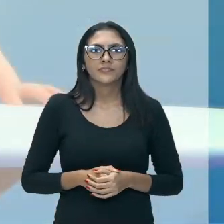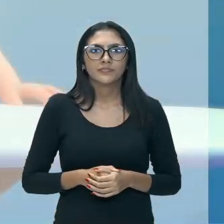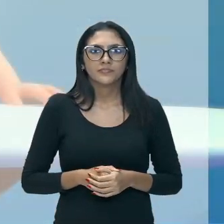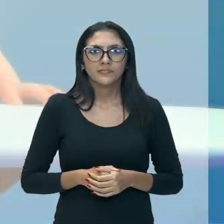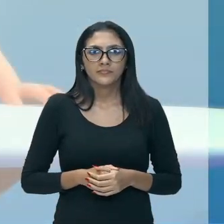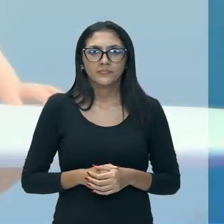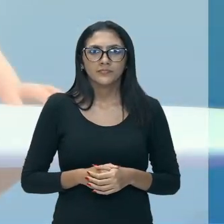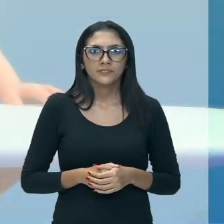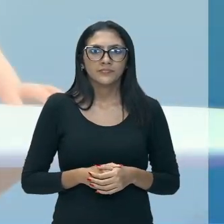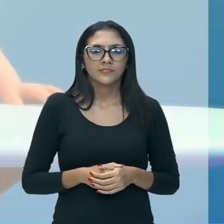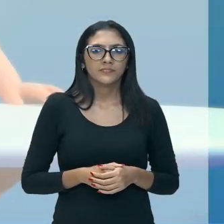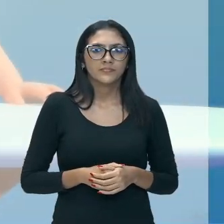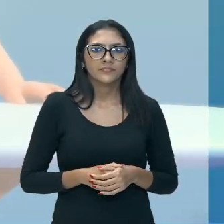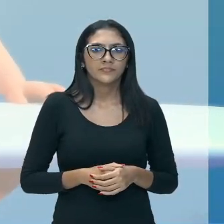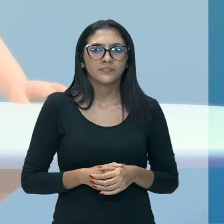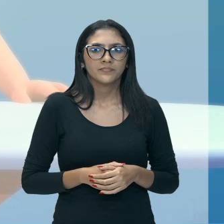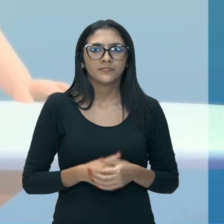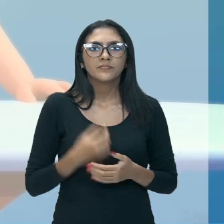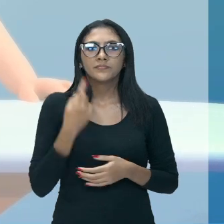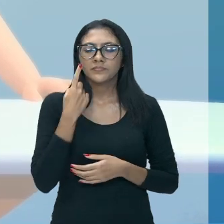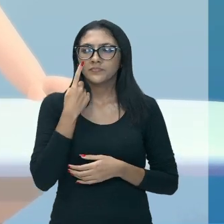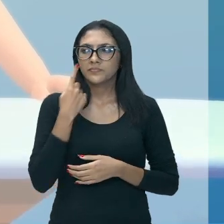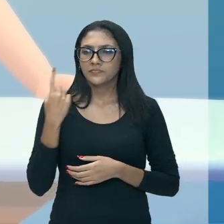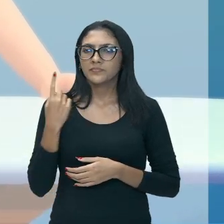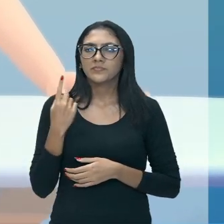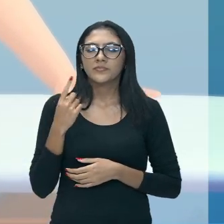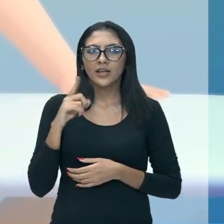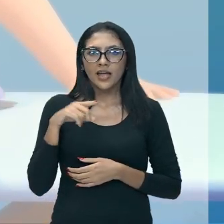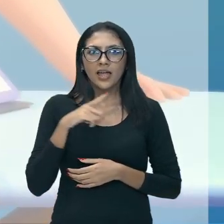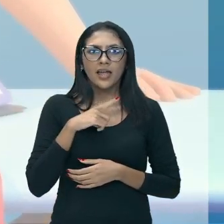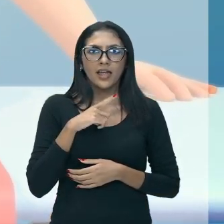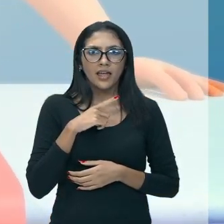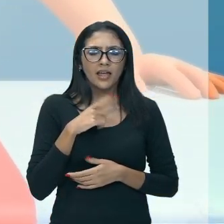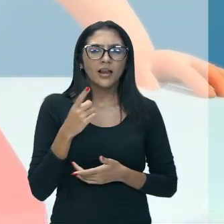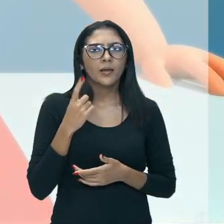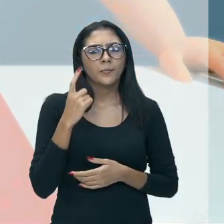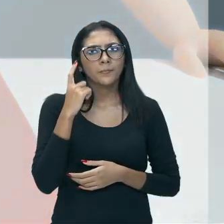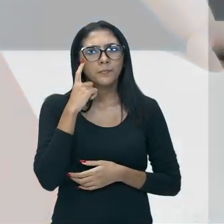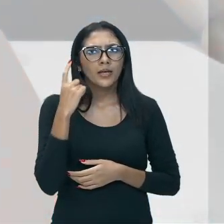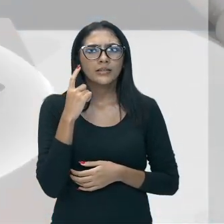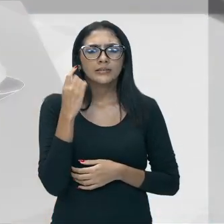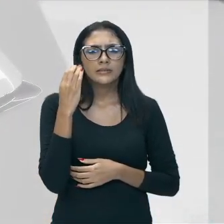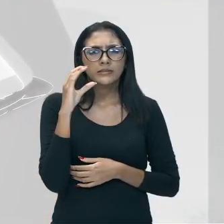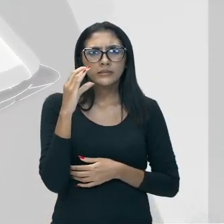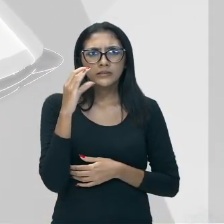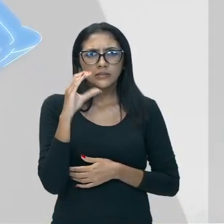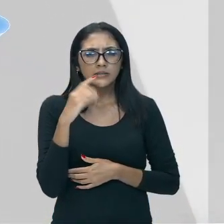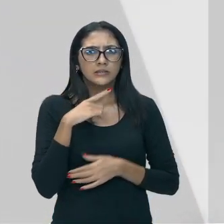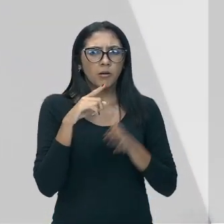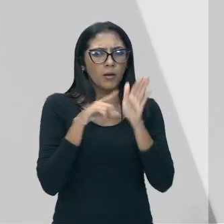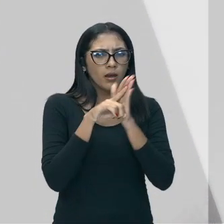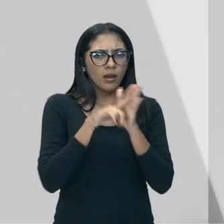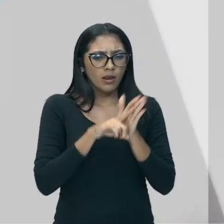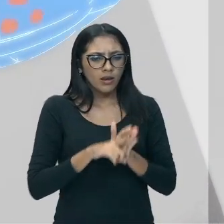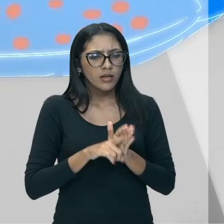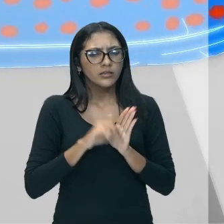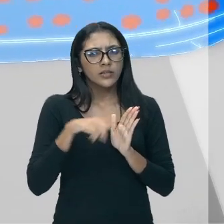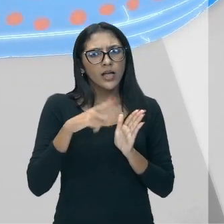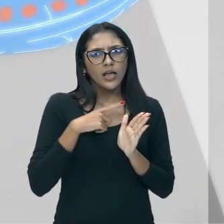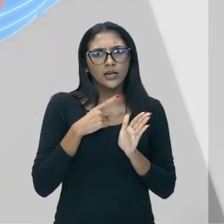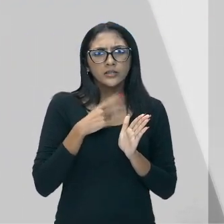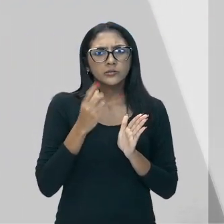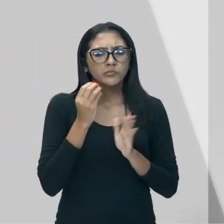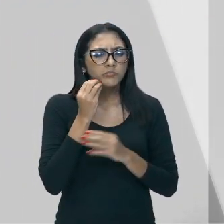A Cecília, além dela ser uma pesquisadora, uma cientista, ela está fazendo esse experimento